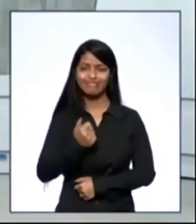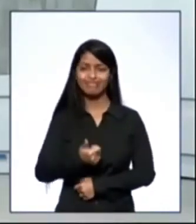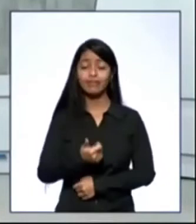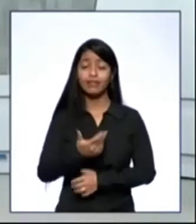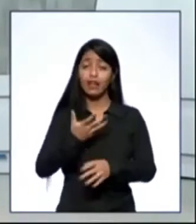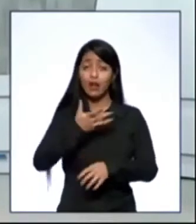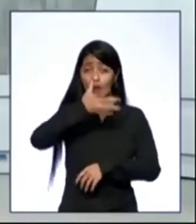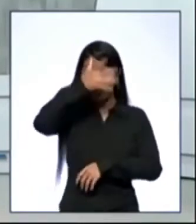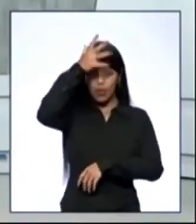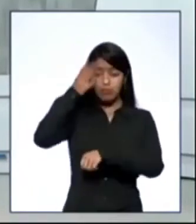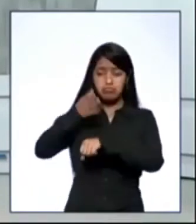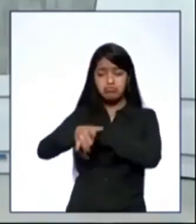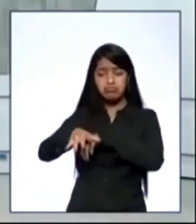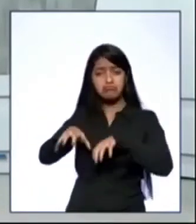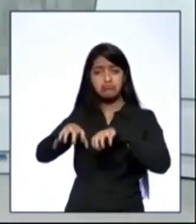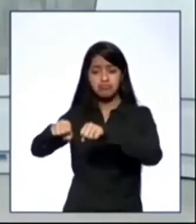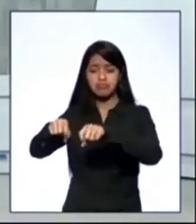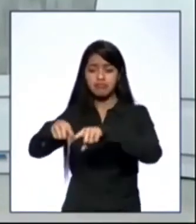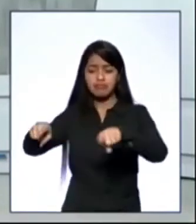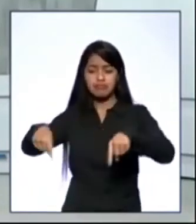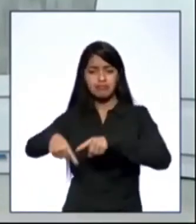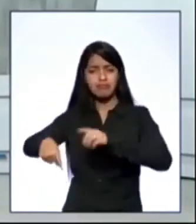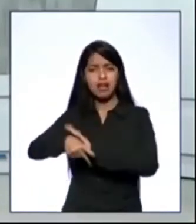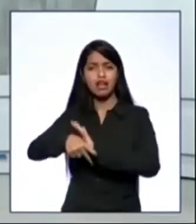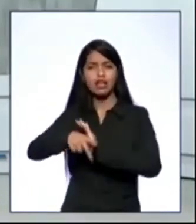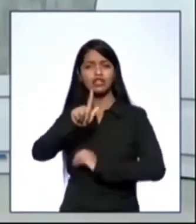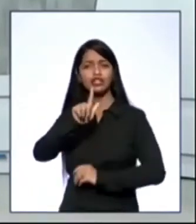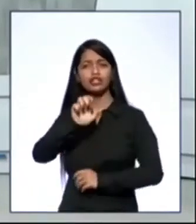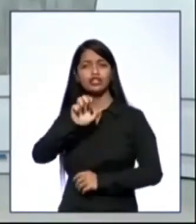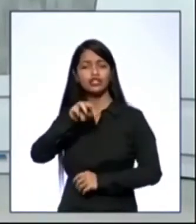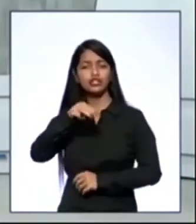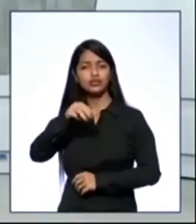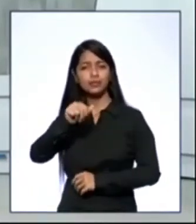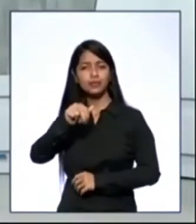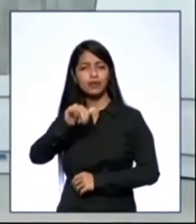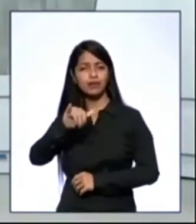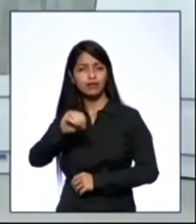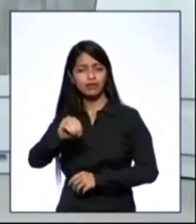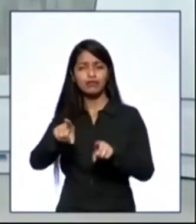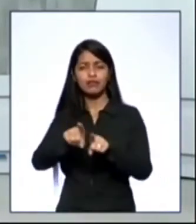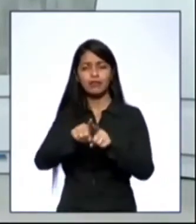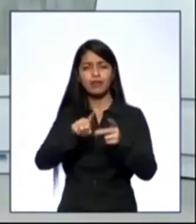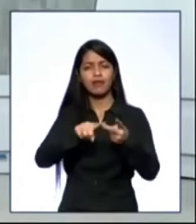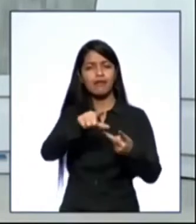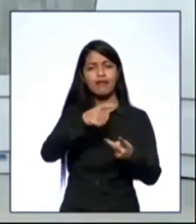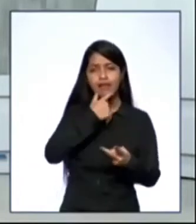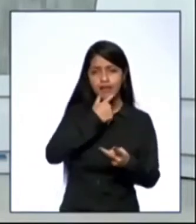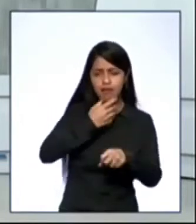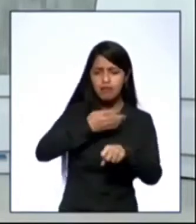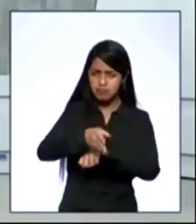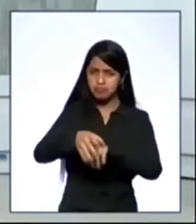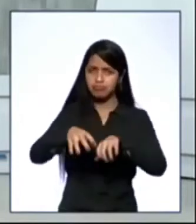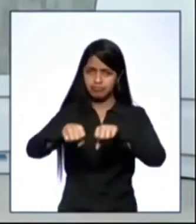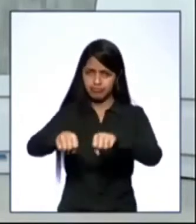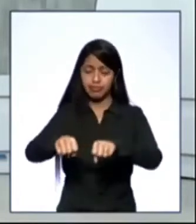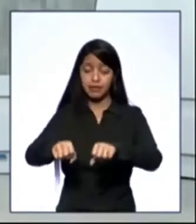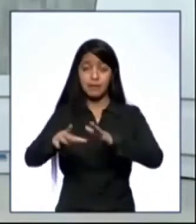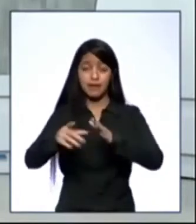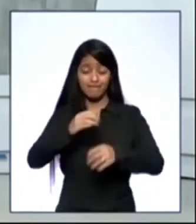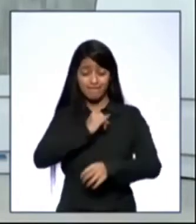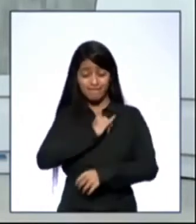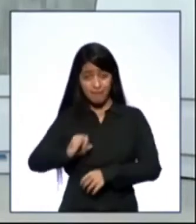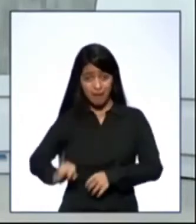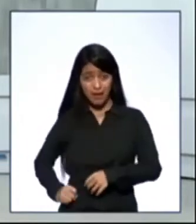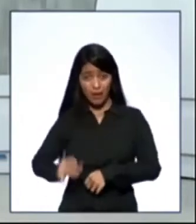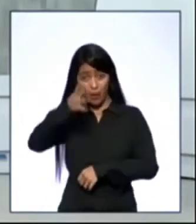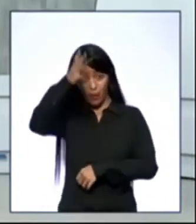territórios germânicos, pega o território da ilha da Grã-Bretanha, né, que é a ilha da Inglaterra, pega os territórios. Mas durante o Império Romano, Roma cresce